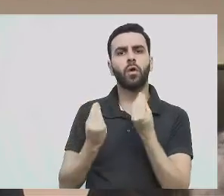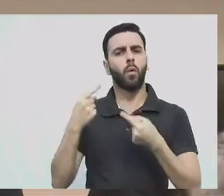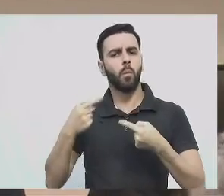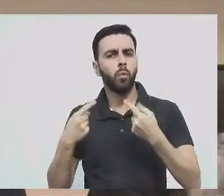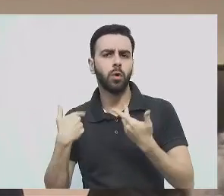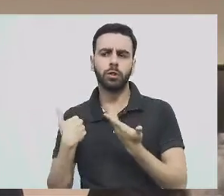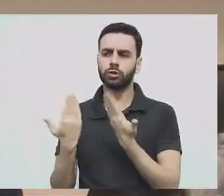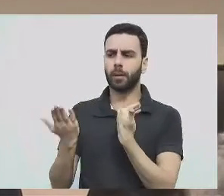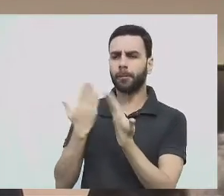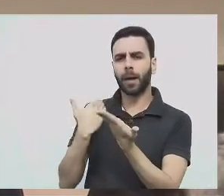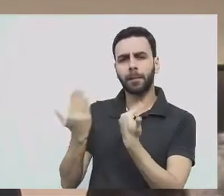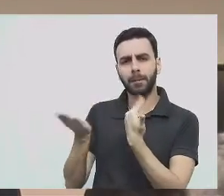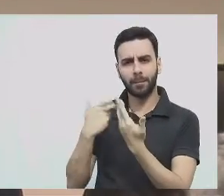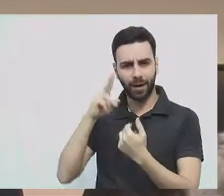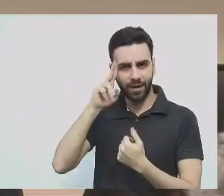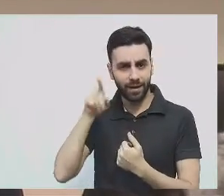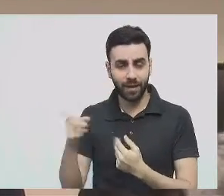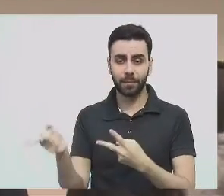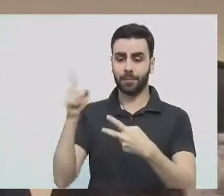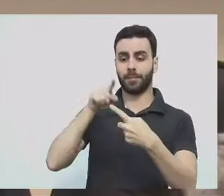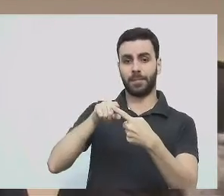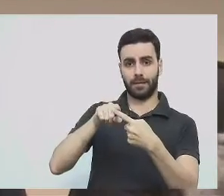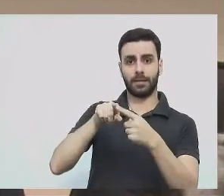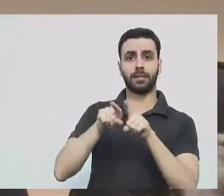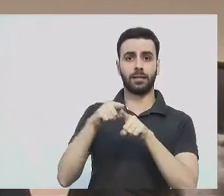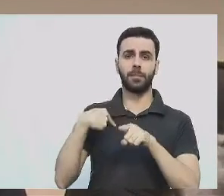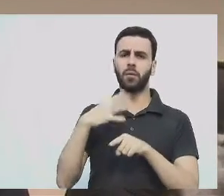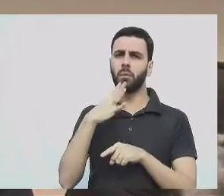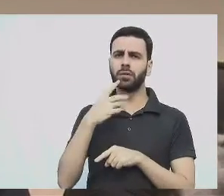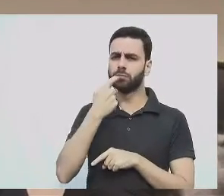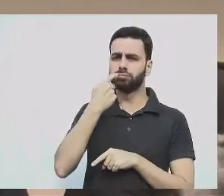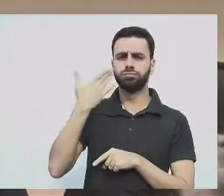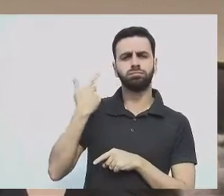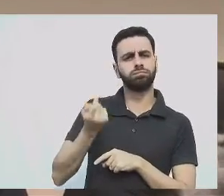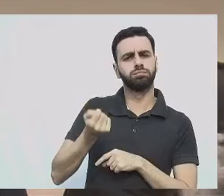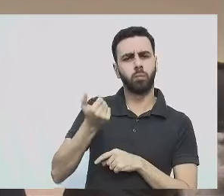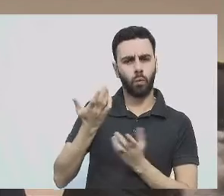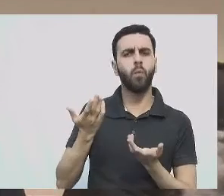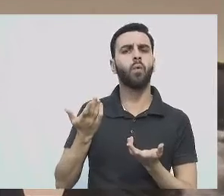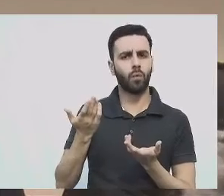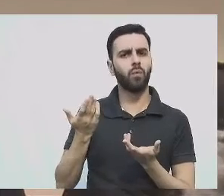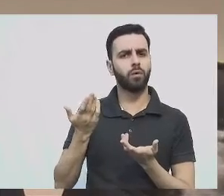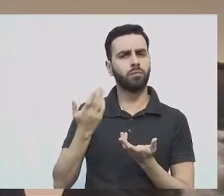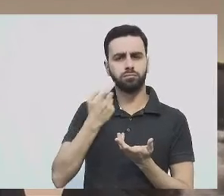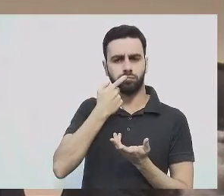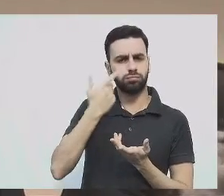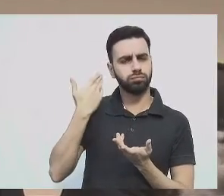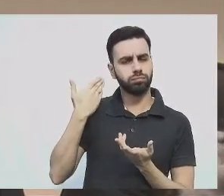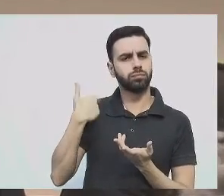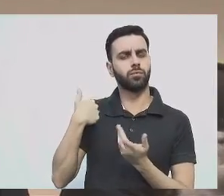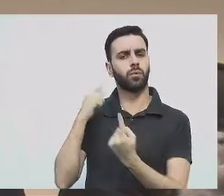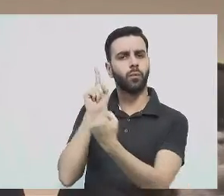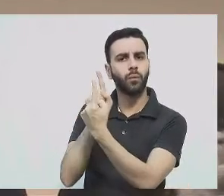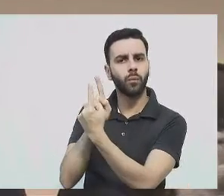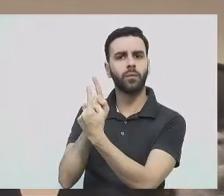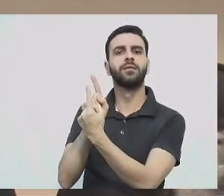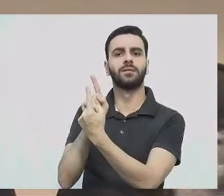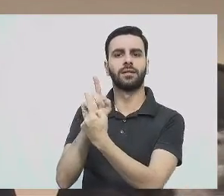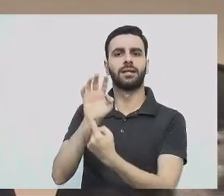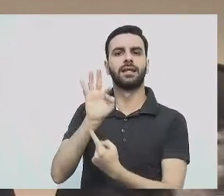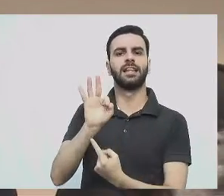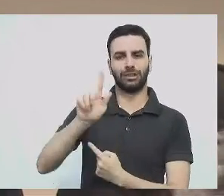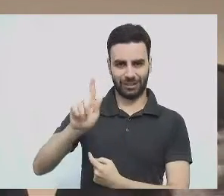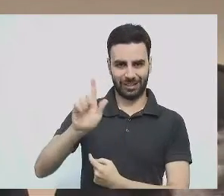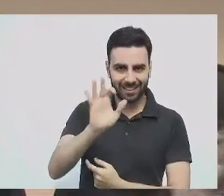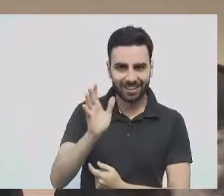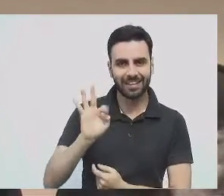eu perguntava para ele. O Sérgio, né, conheci pouco tempo, tive com ele lá no TG, né,